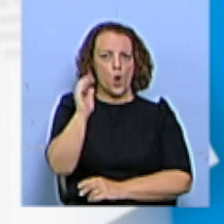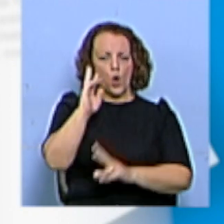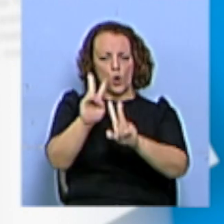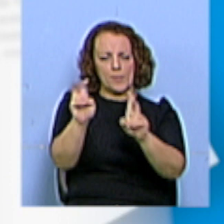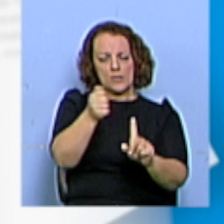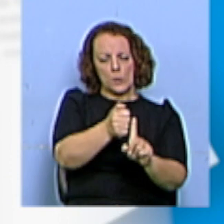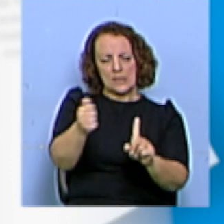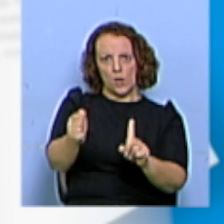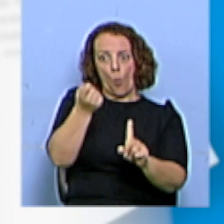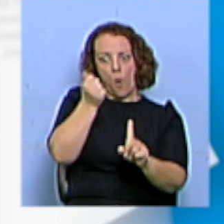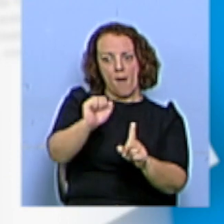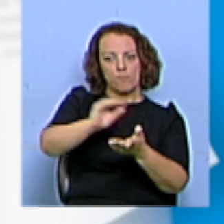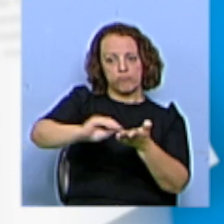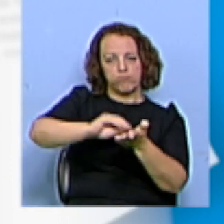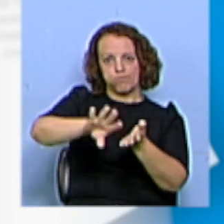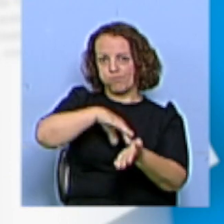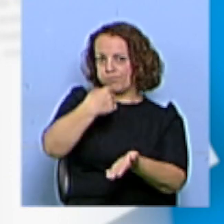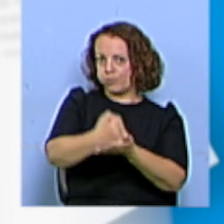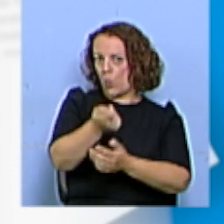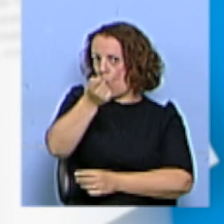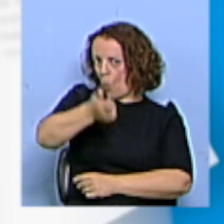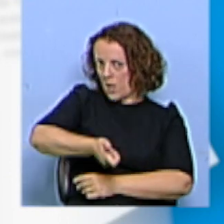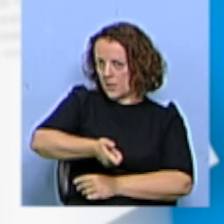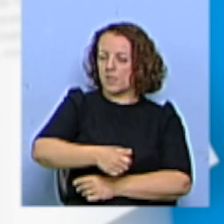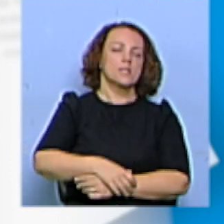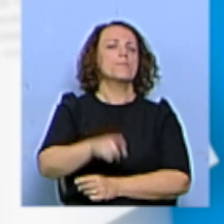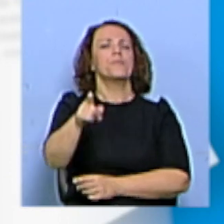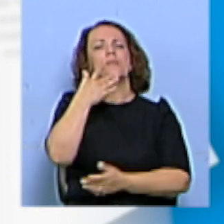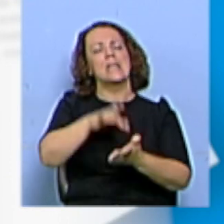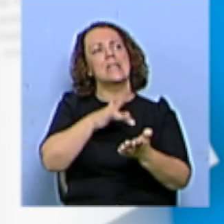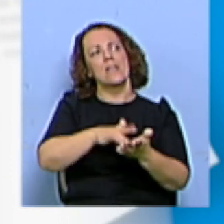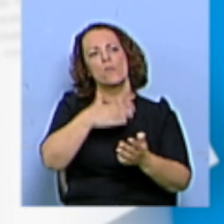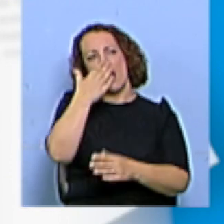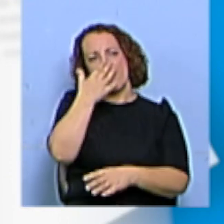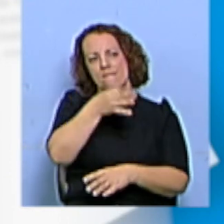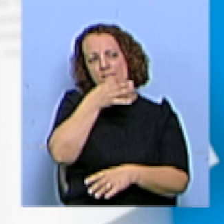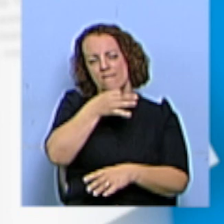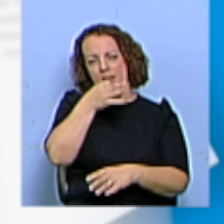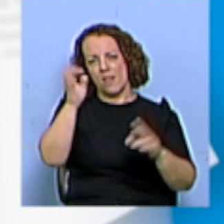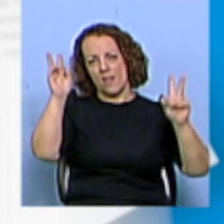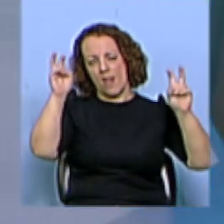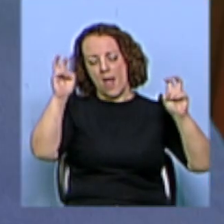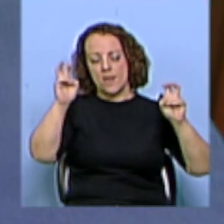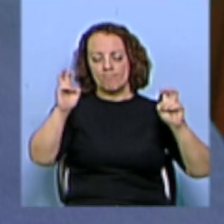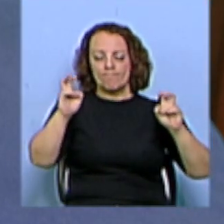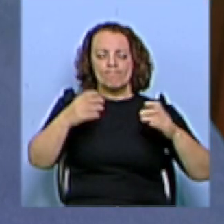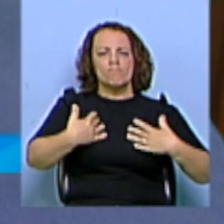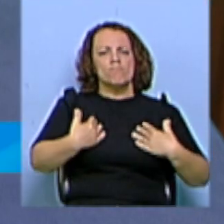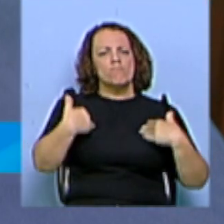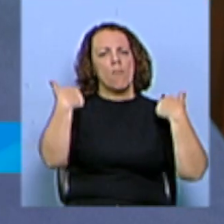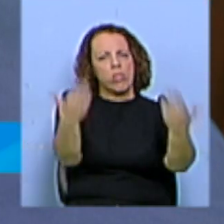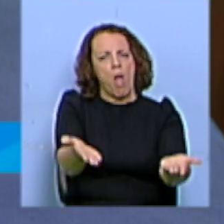55. É um livro que fala um pouco da gratuidade. A gratuidade da mensagem